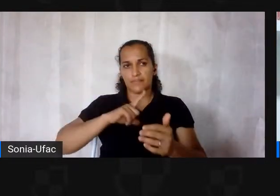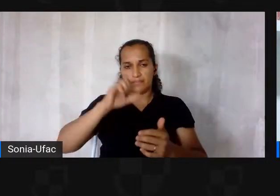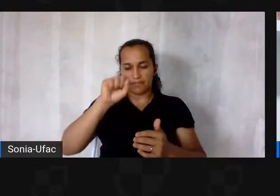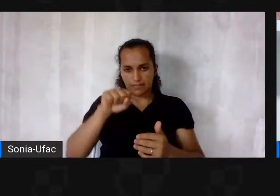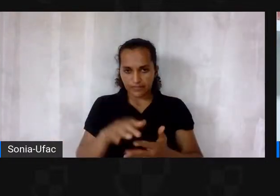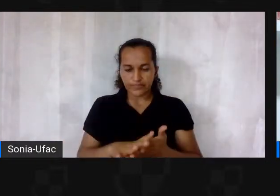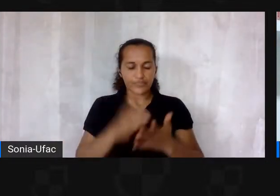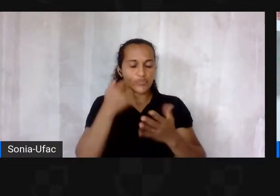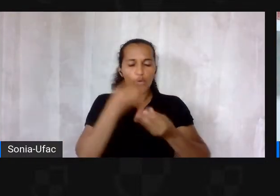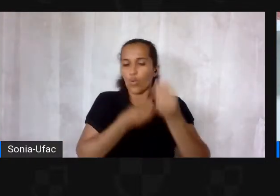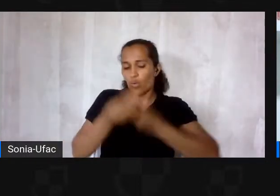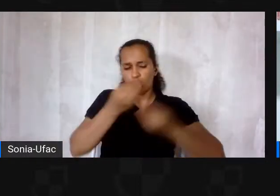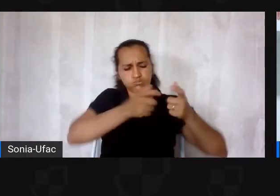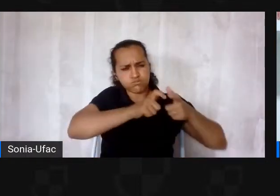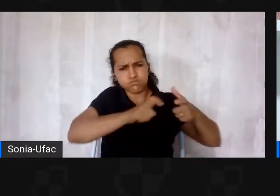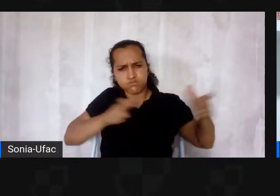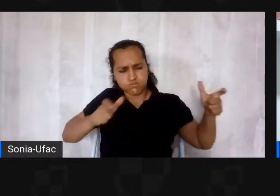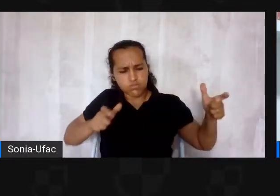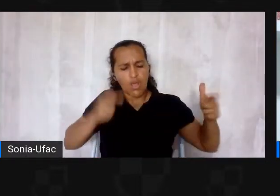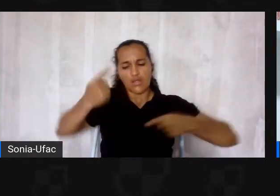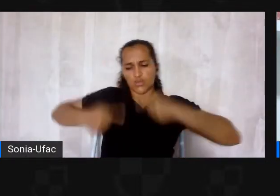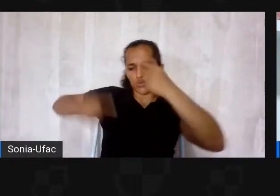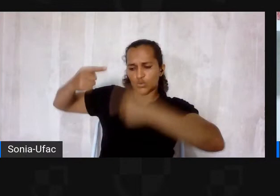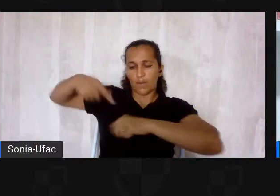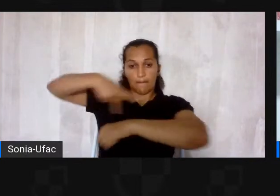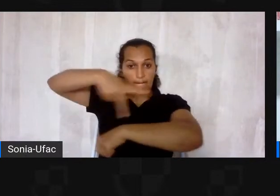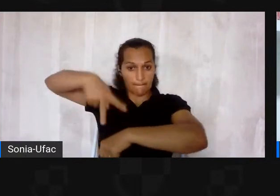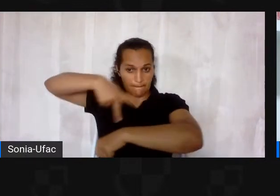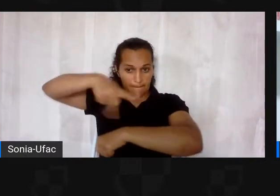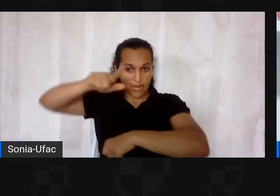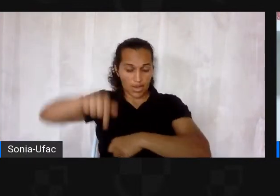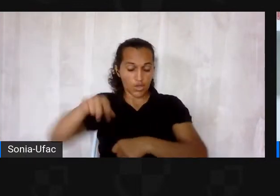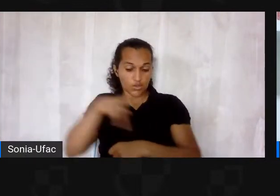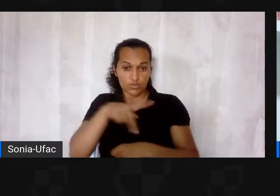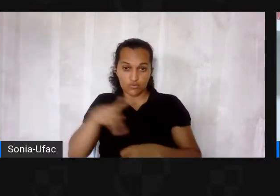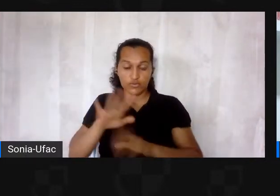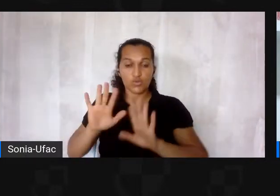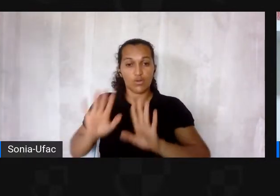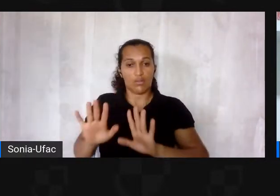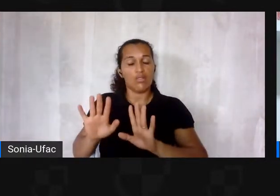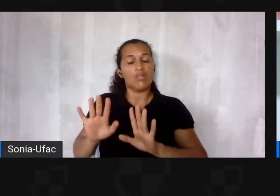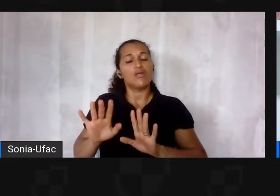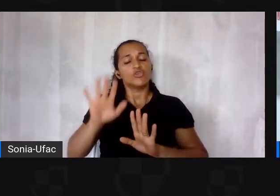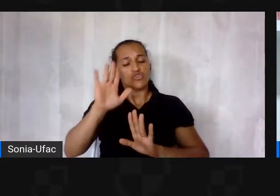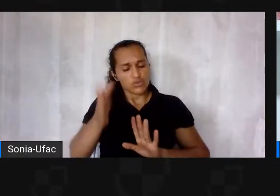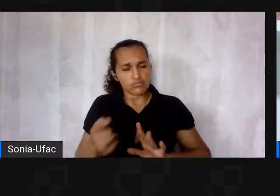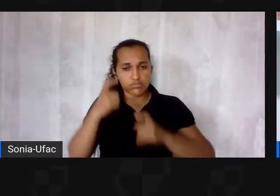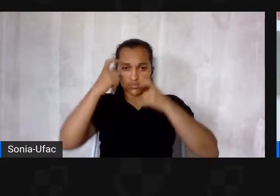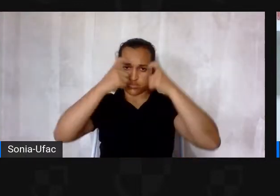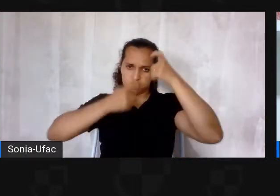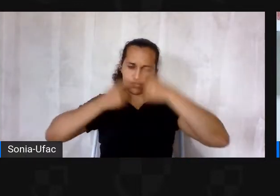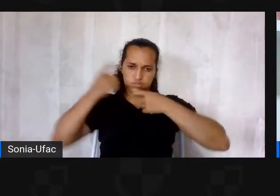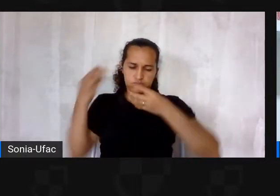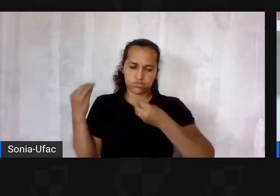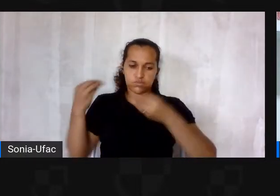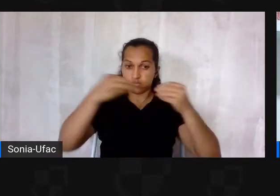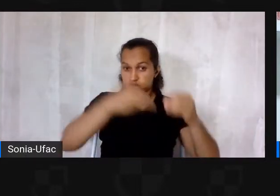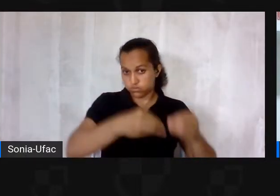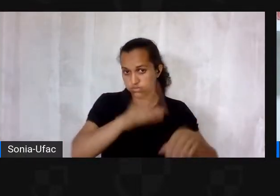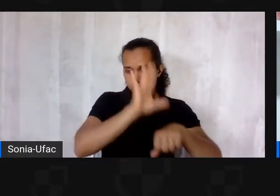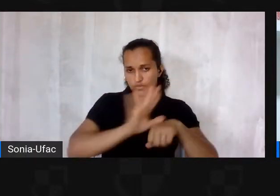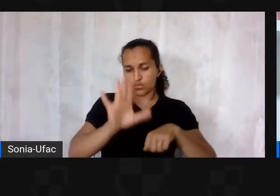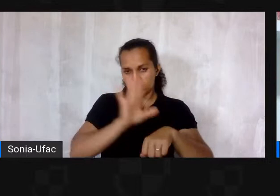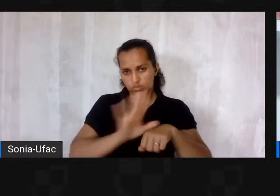maior, em discussão no país, e os professores da época já tinham essa preocupação em trazer para o curso essas